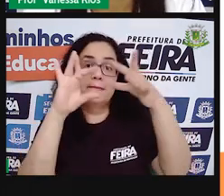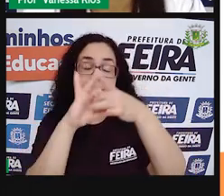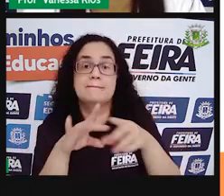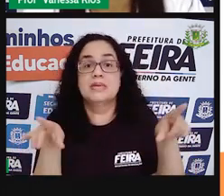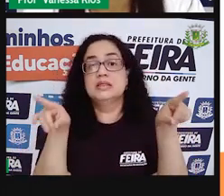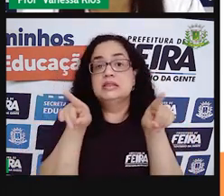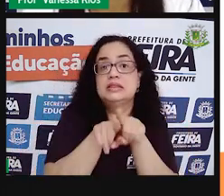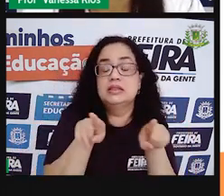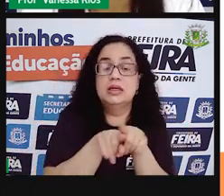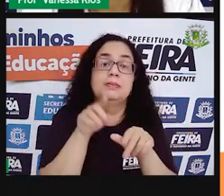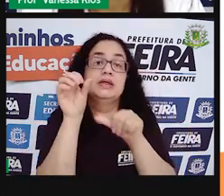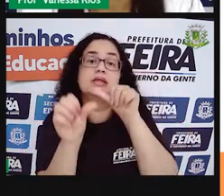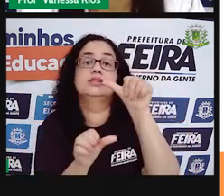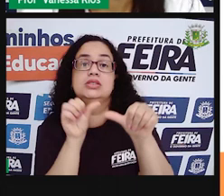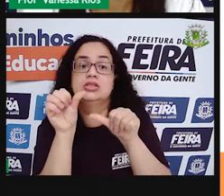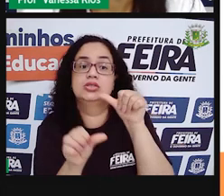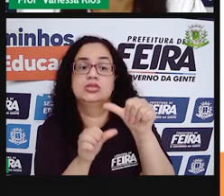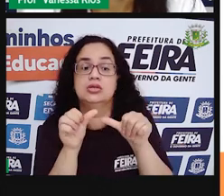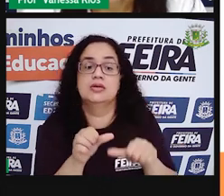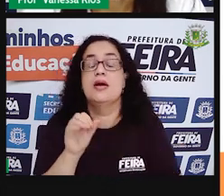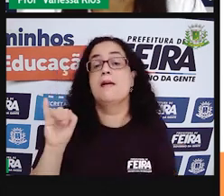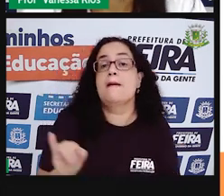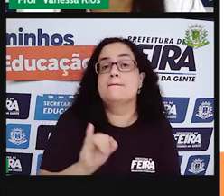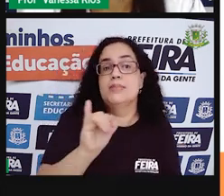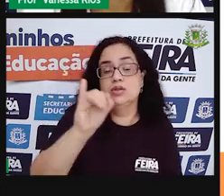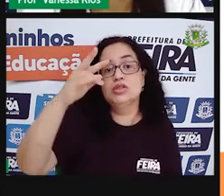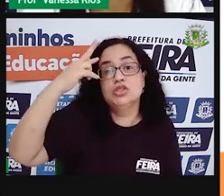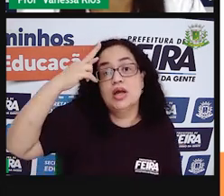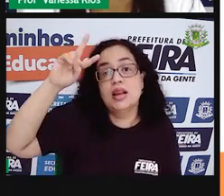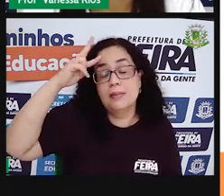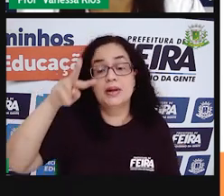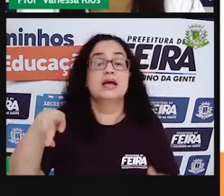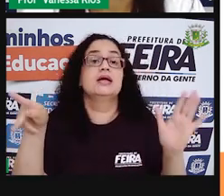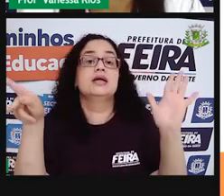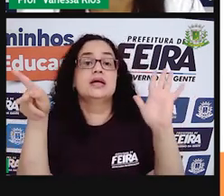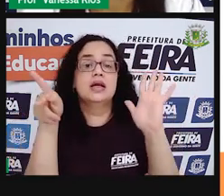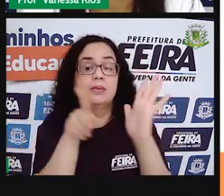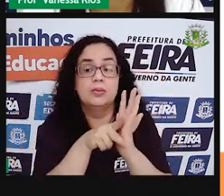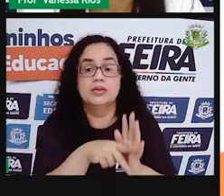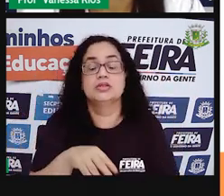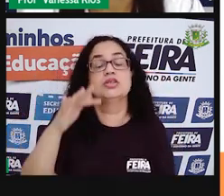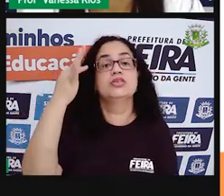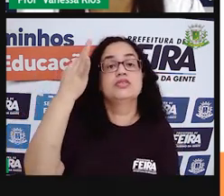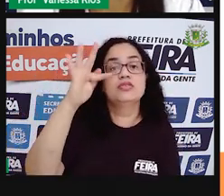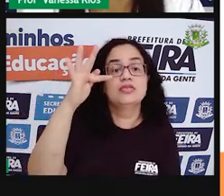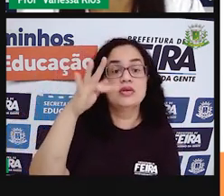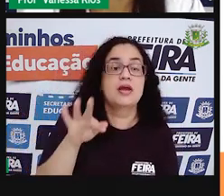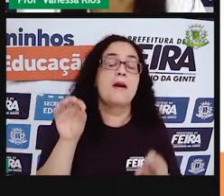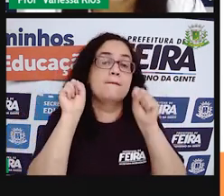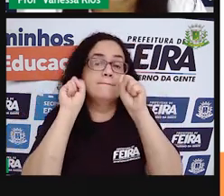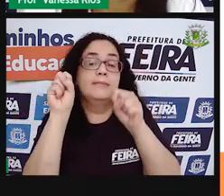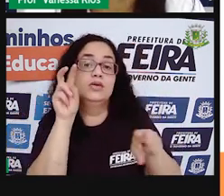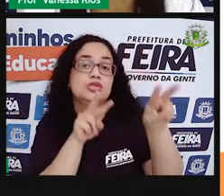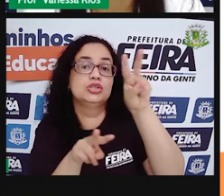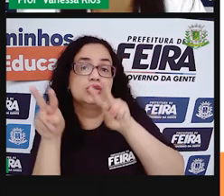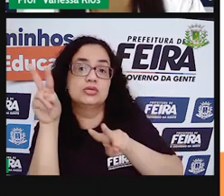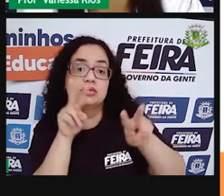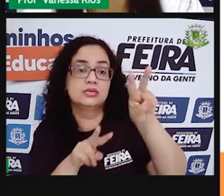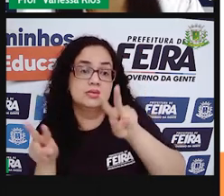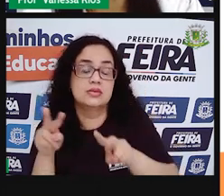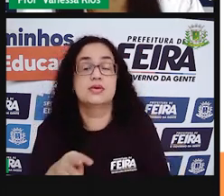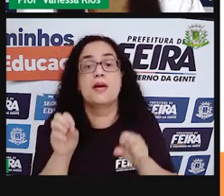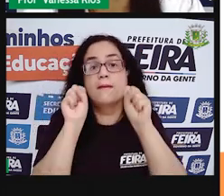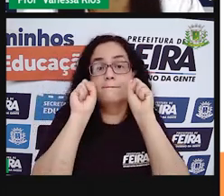às transformações. Importante lembrar que as propriedades físicas são aquelas que a gente pode observar, que a gente